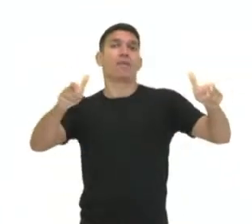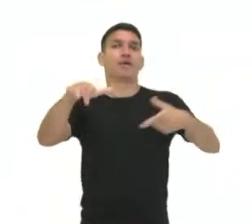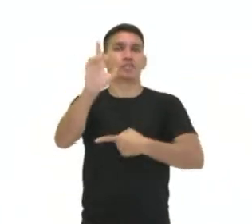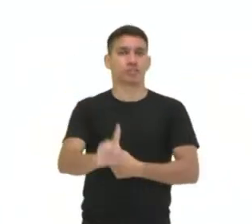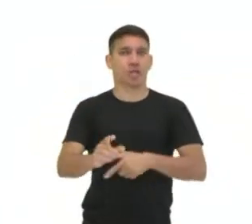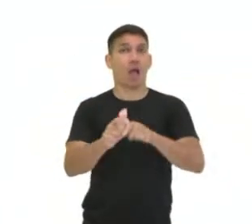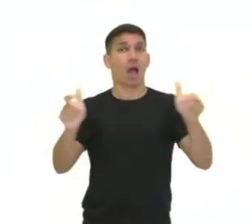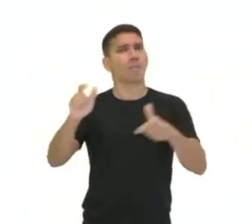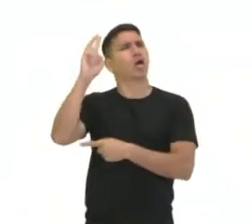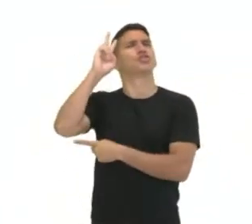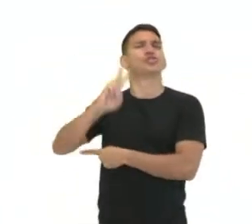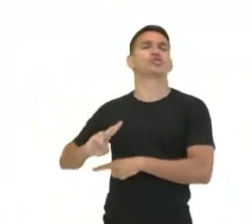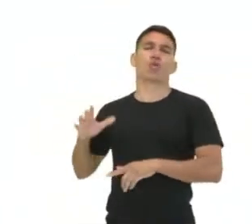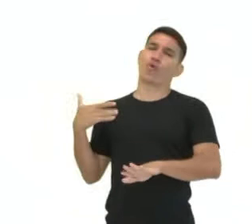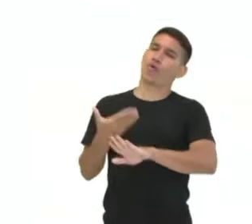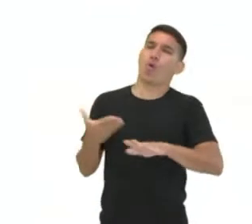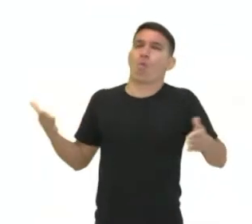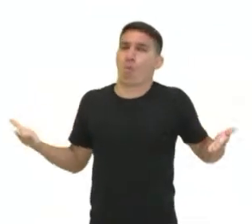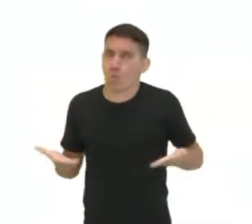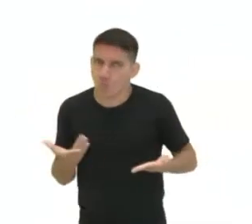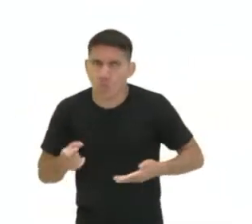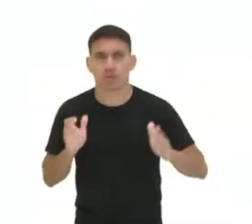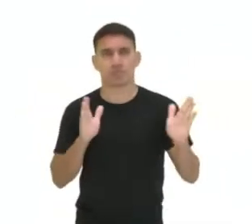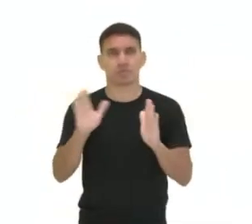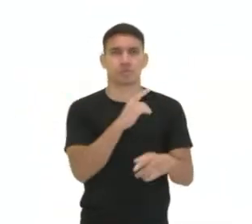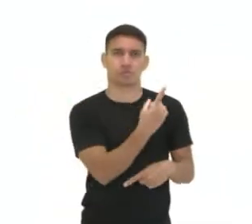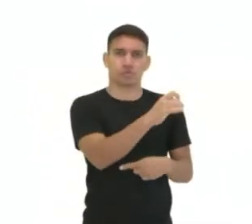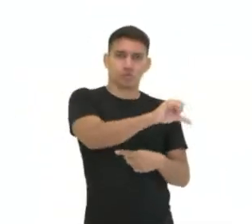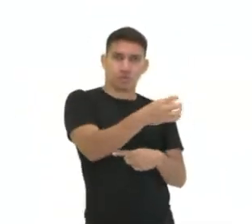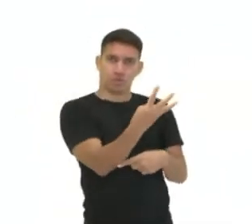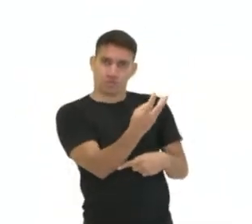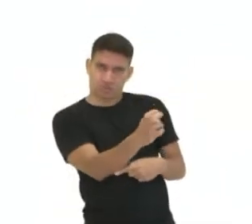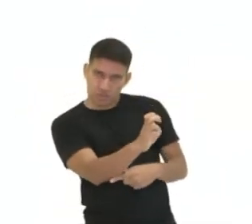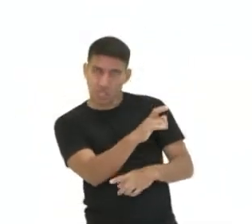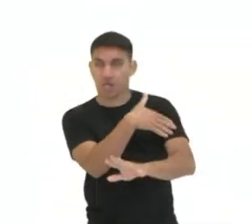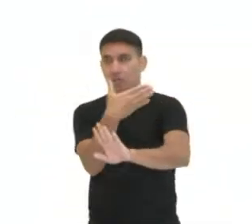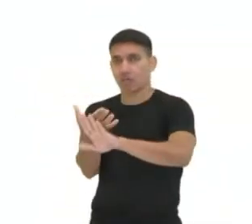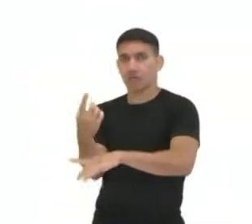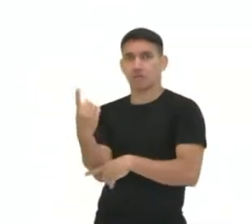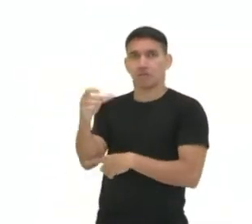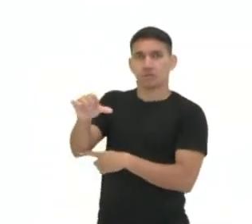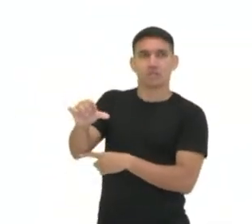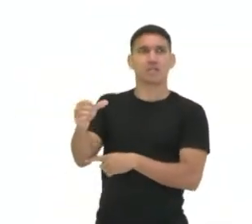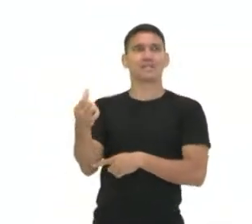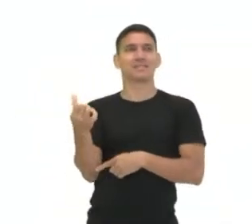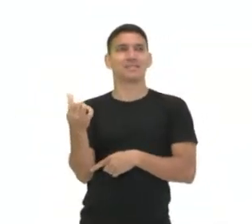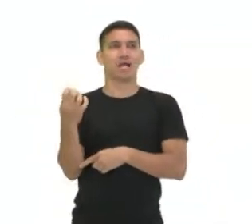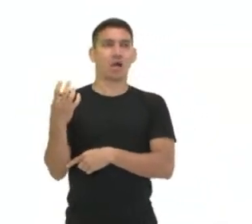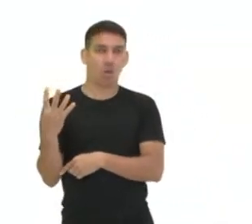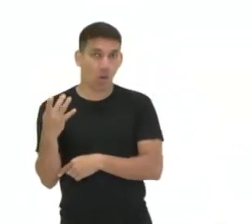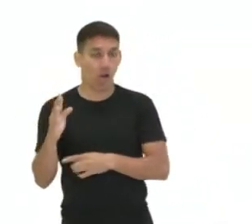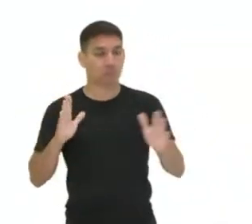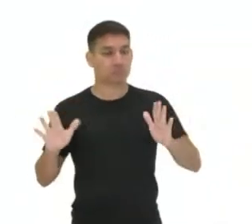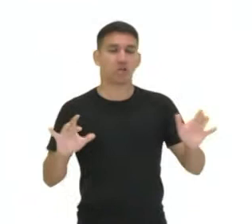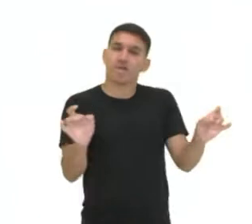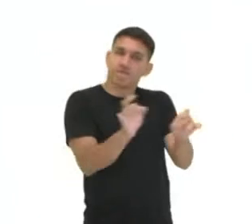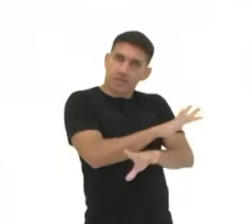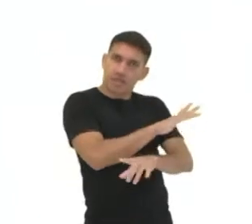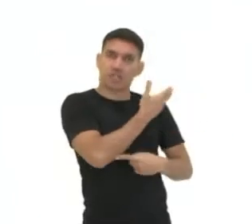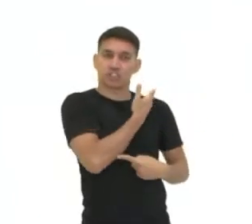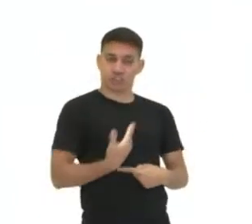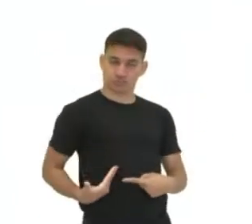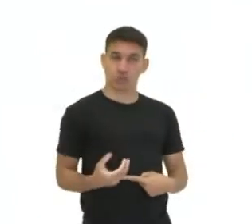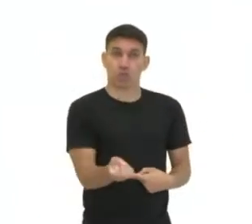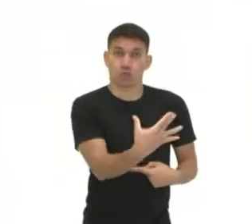dos historiadores atuais, entre 1945 e 1964, portanto, entre a queda do Estado Novo de